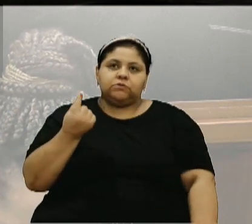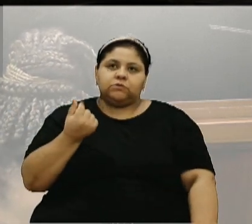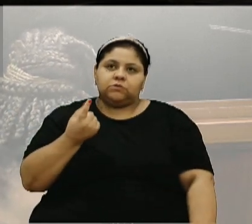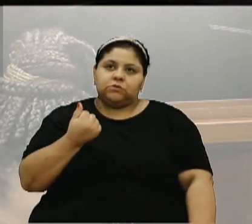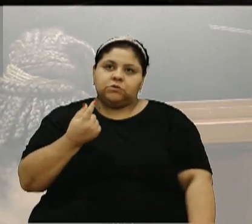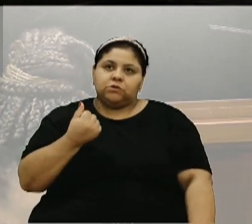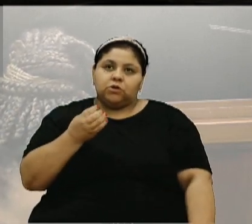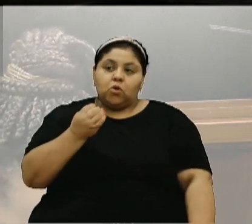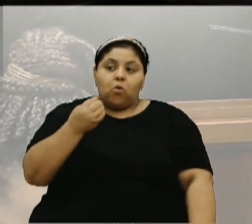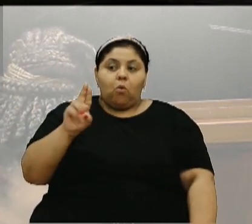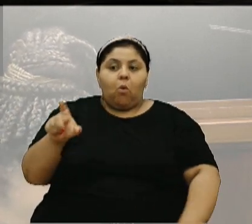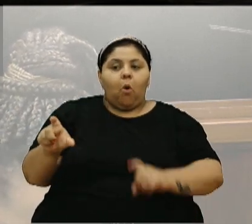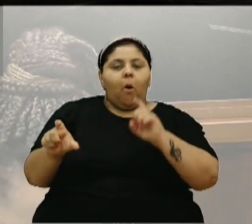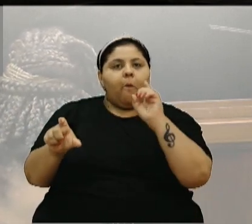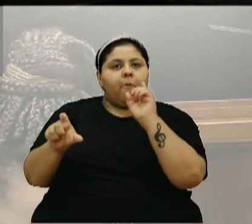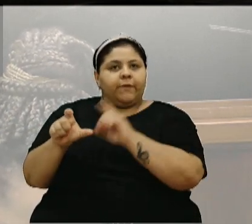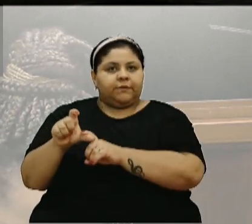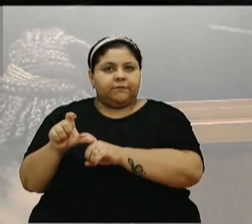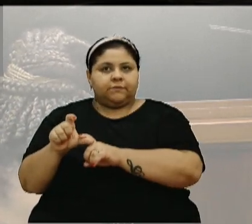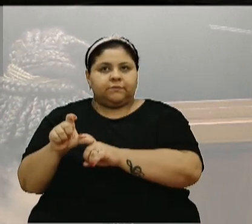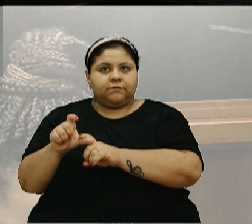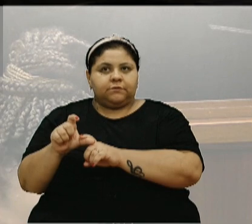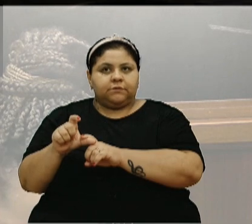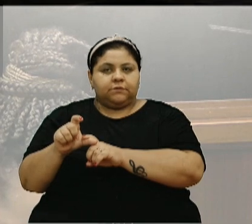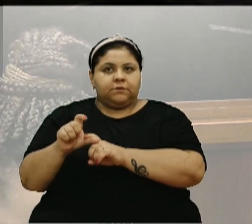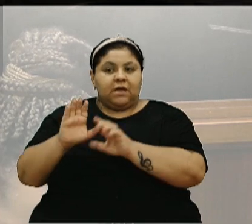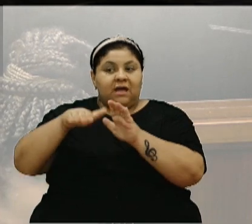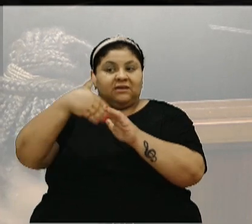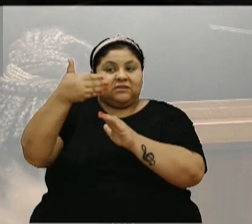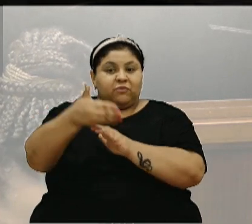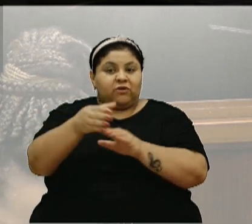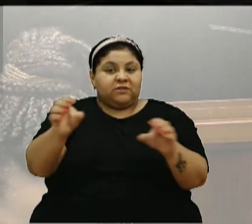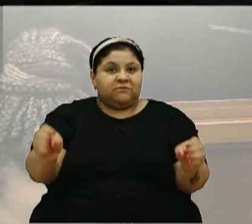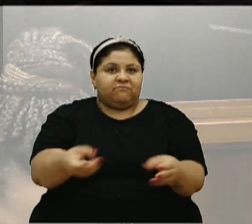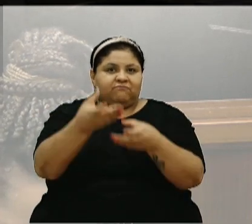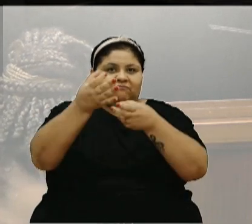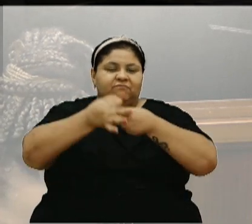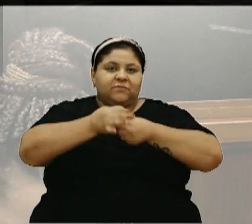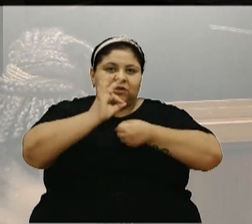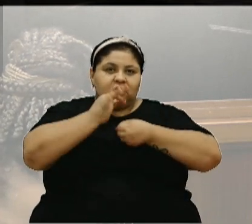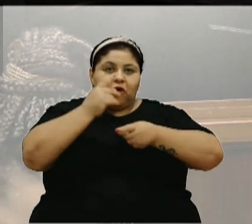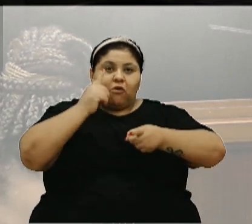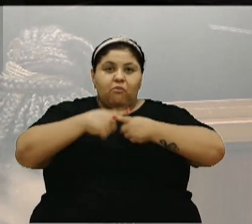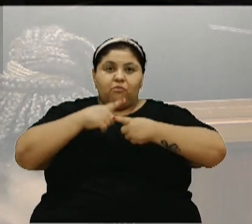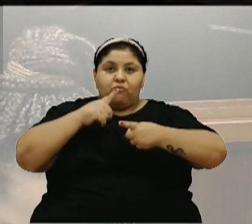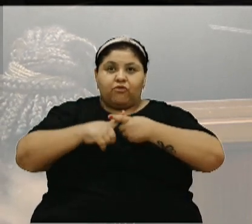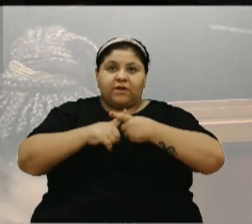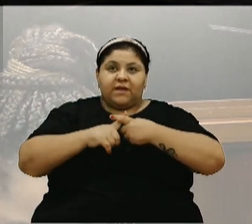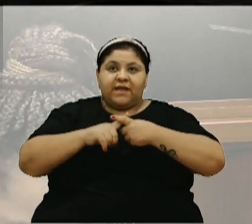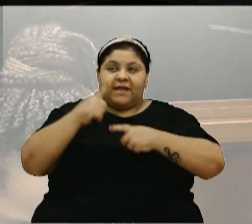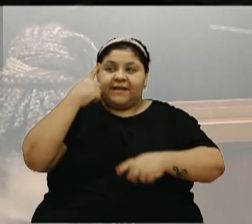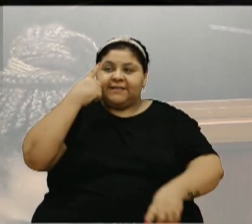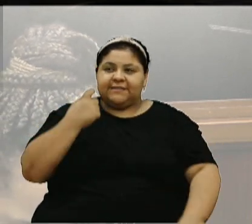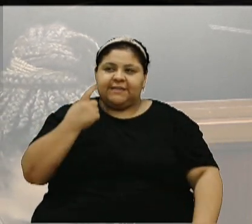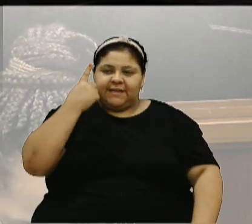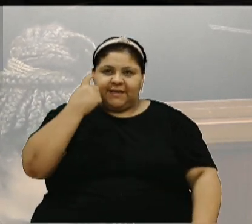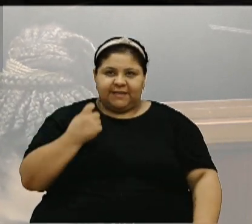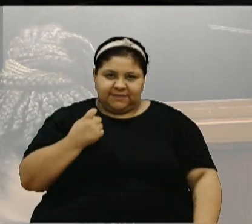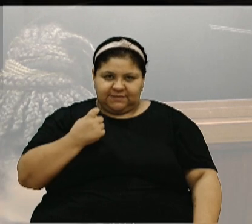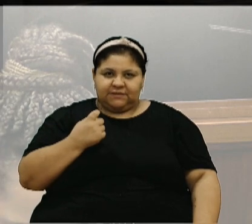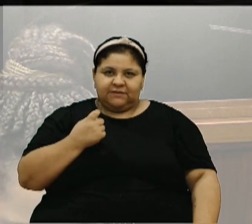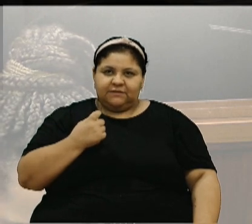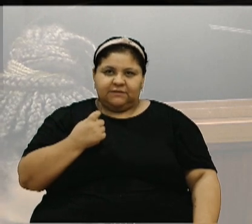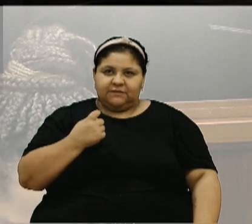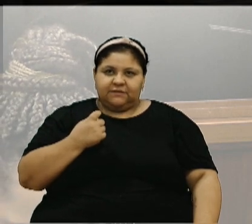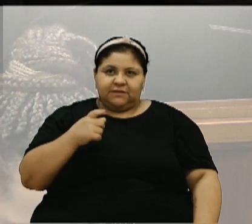ou endividando sucessivas festas por interesses, talvez,